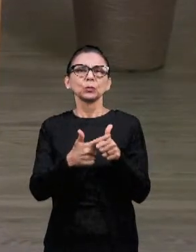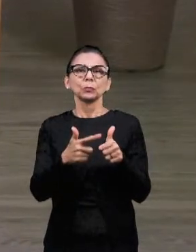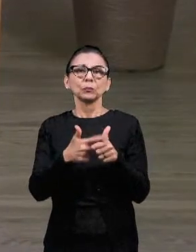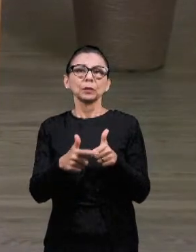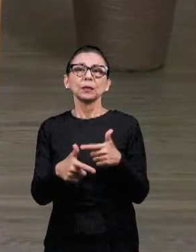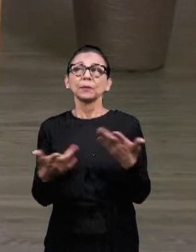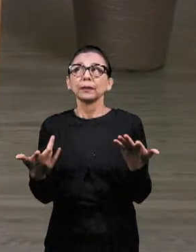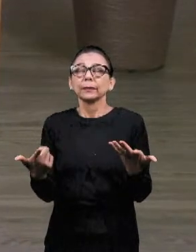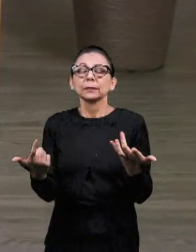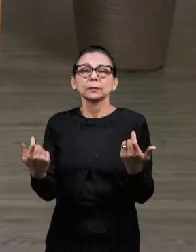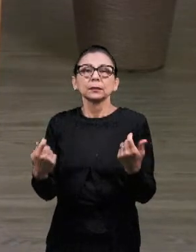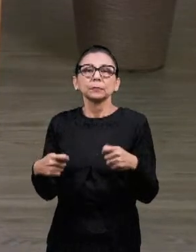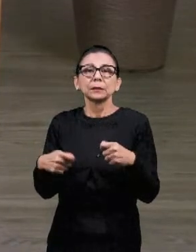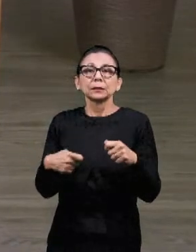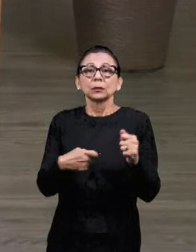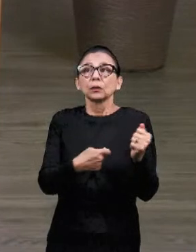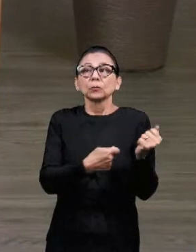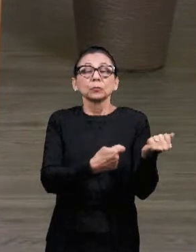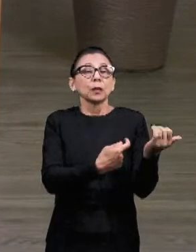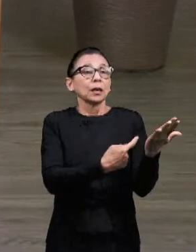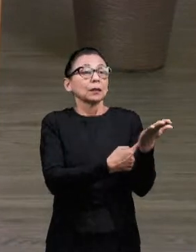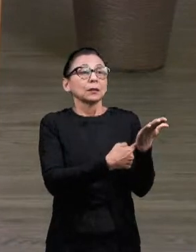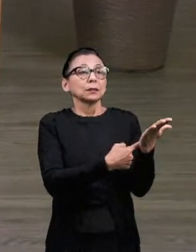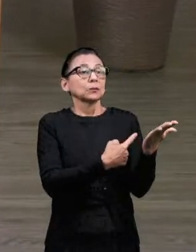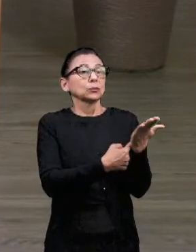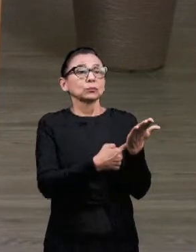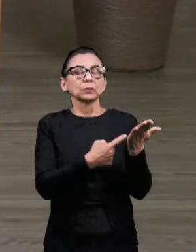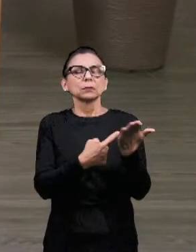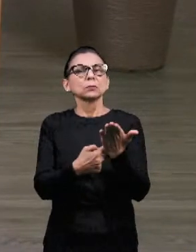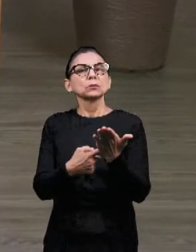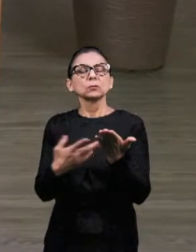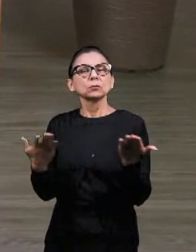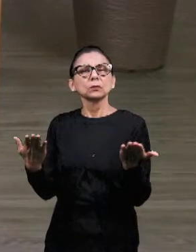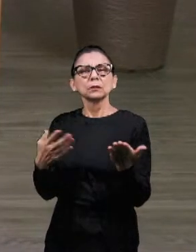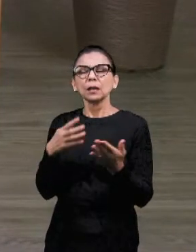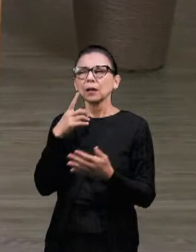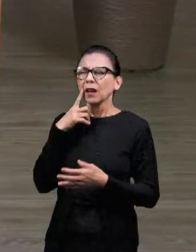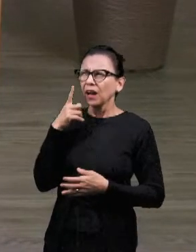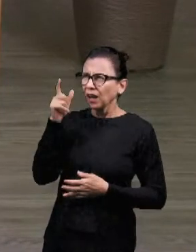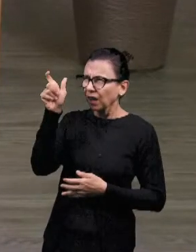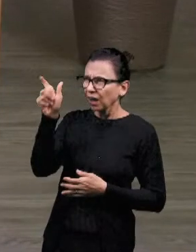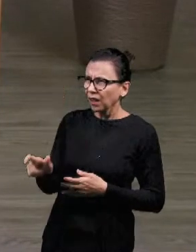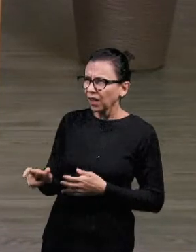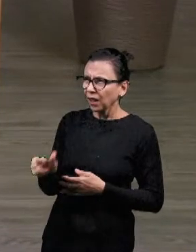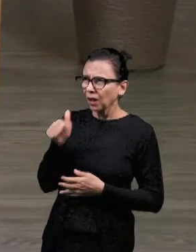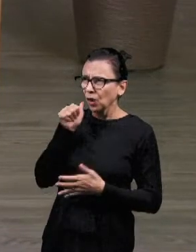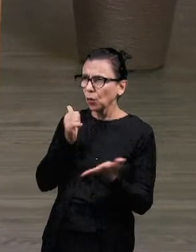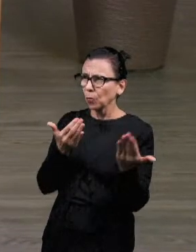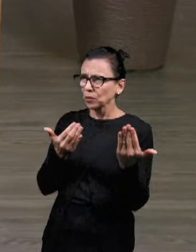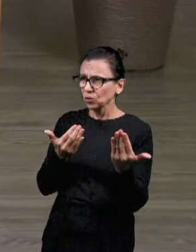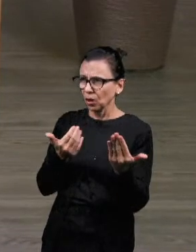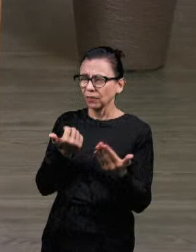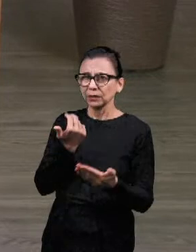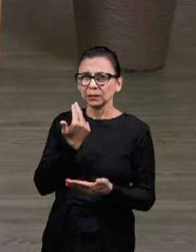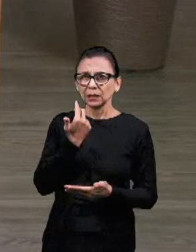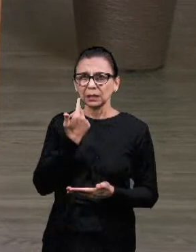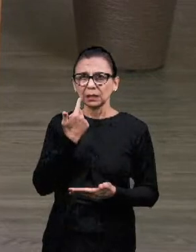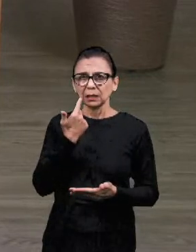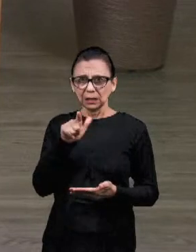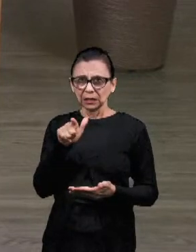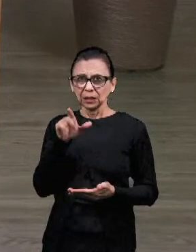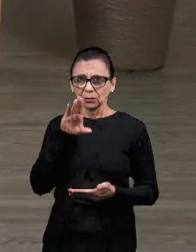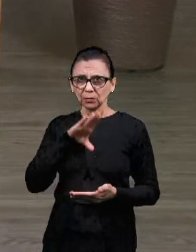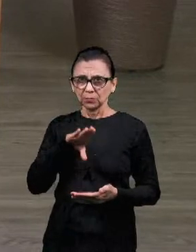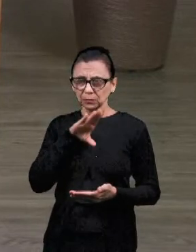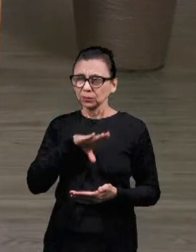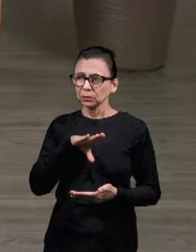precisou de uma ajuda, e ela encontrou uma jovem que falava português, era o que ela precisava. Essa jovem a